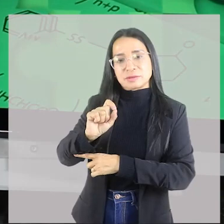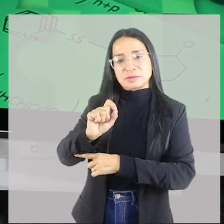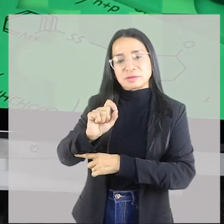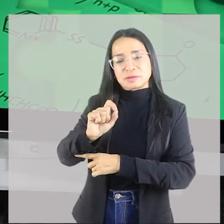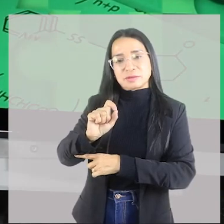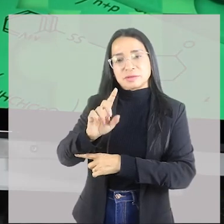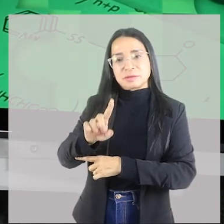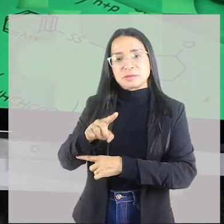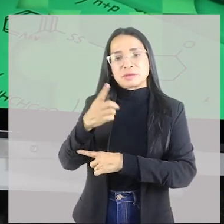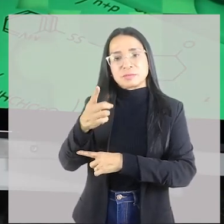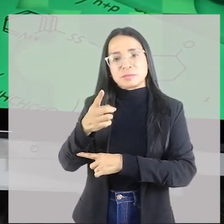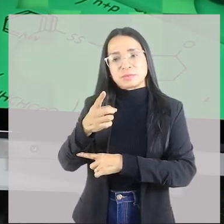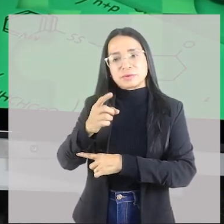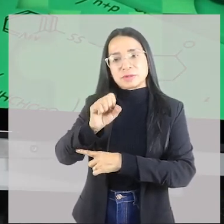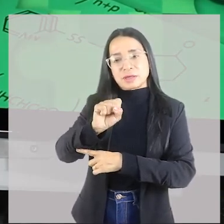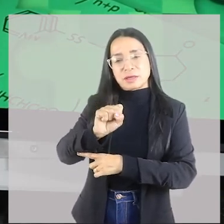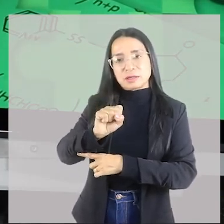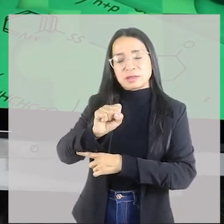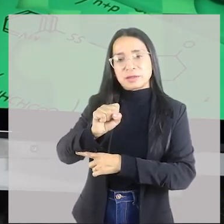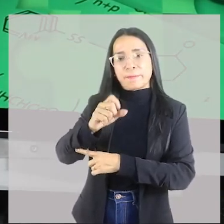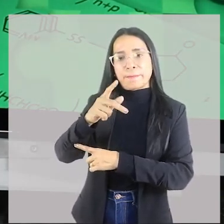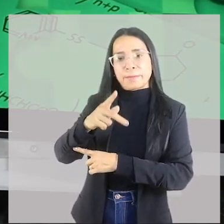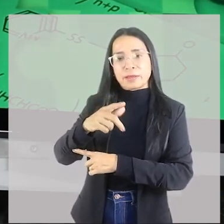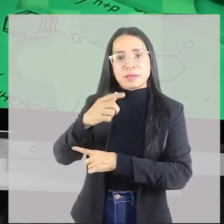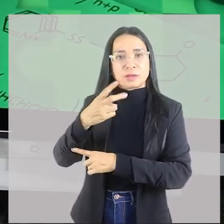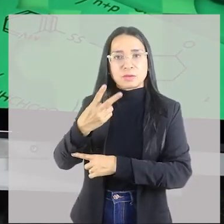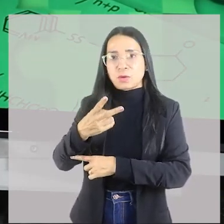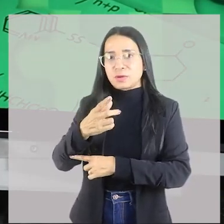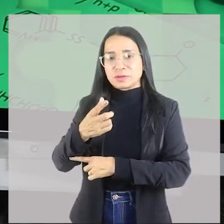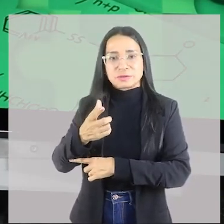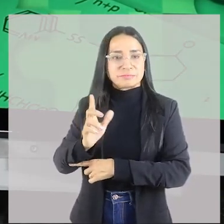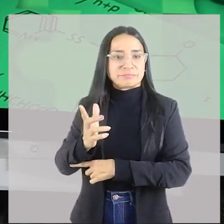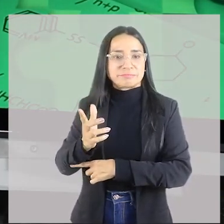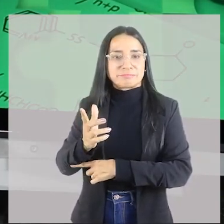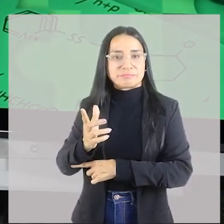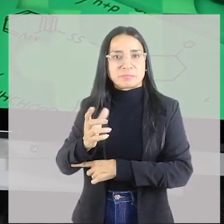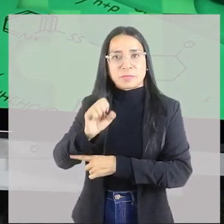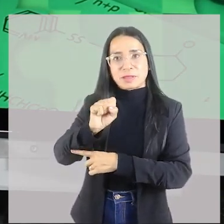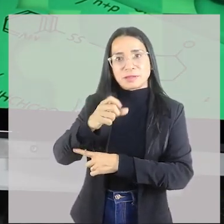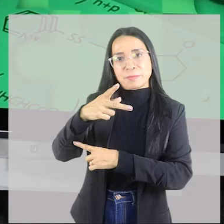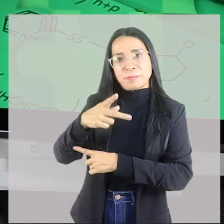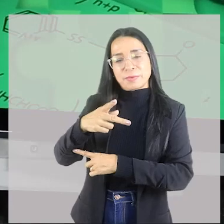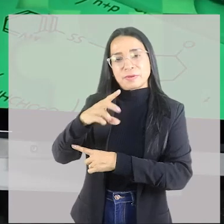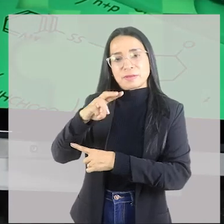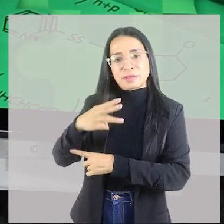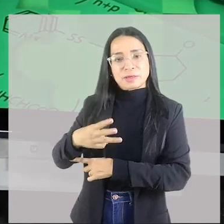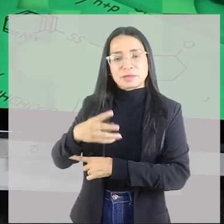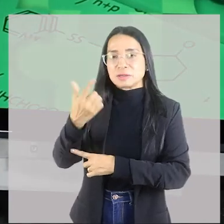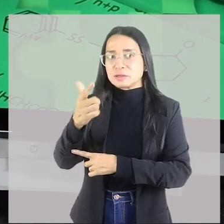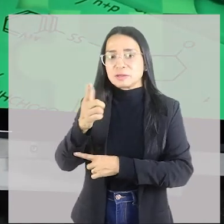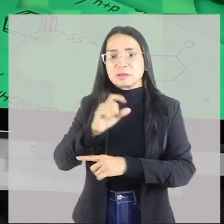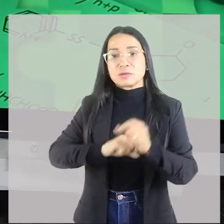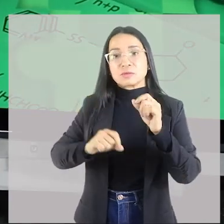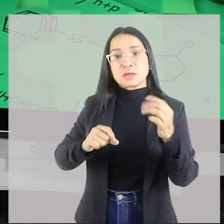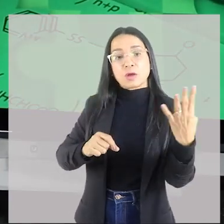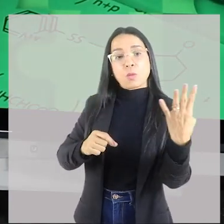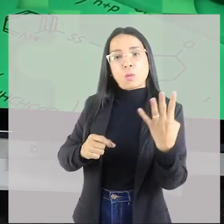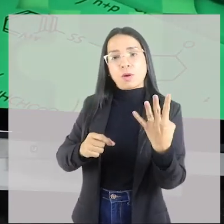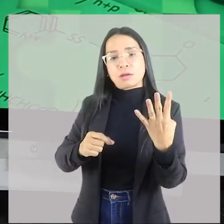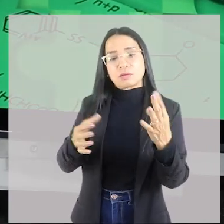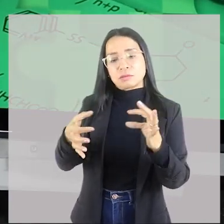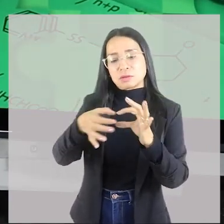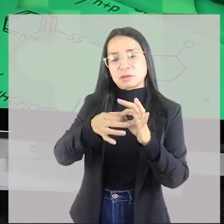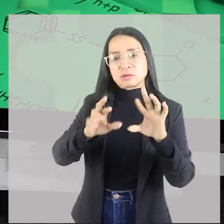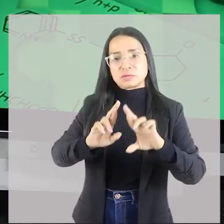Daniel, aqui é sp2, aqui é sp2, não rola, gostei. Daniel, aqui é sp3, aqui é sp3, mas não tem 4 ligantes diferentes. Se você